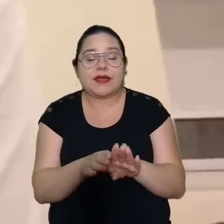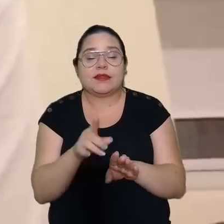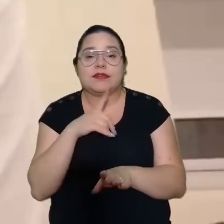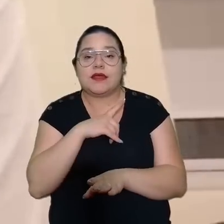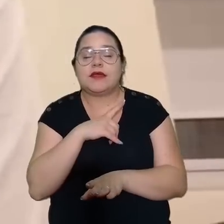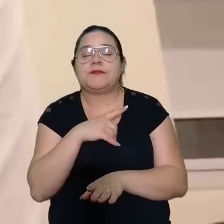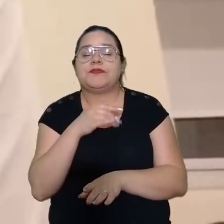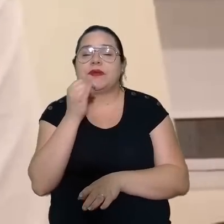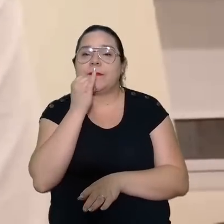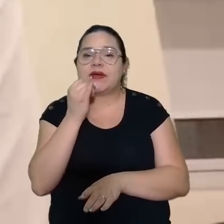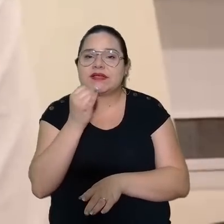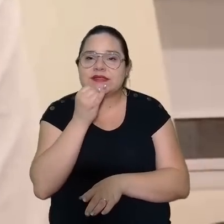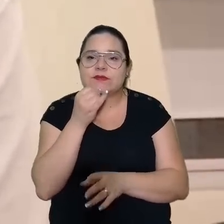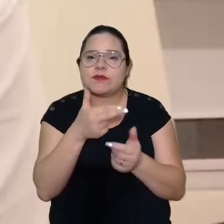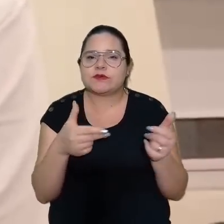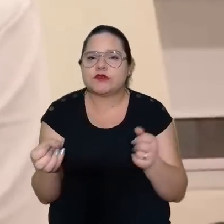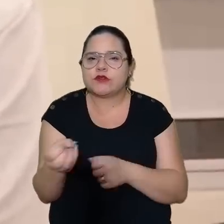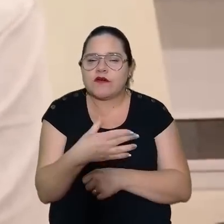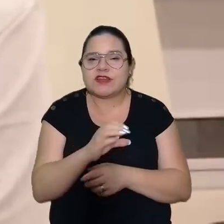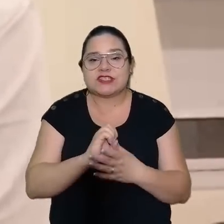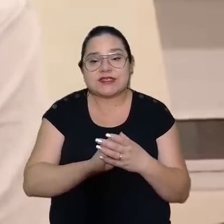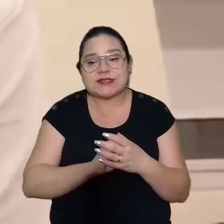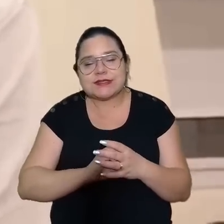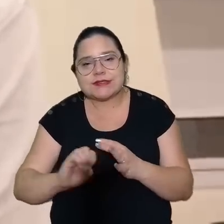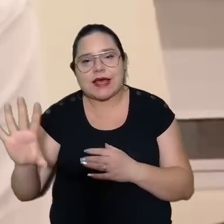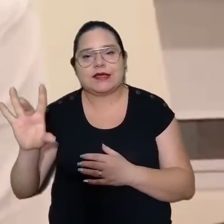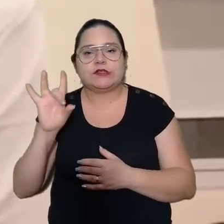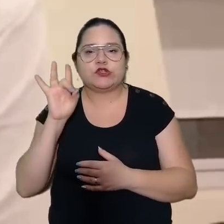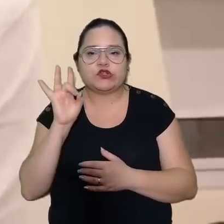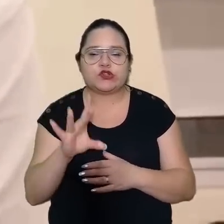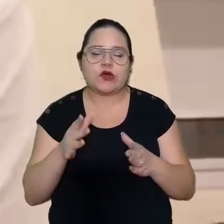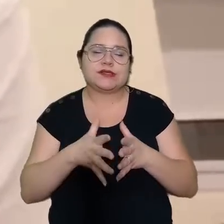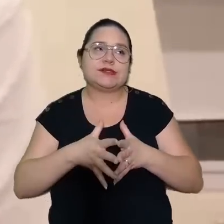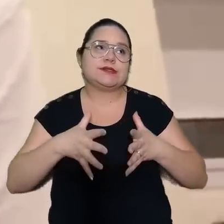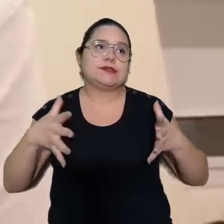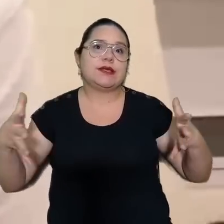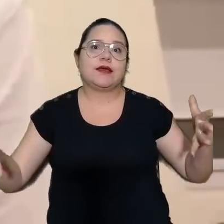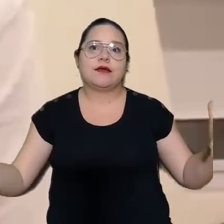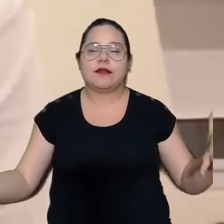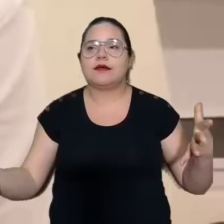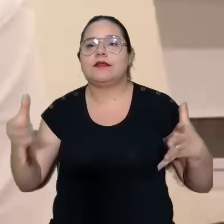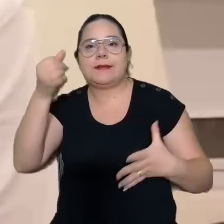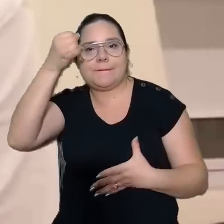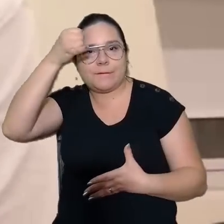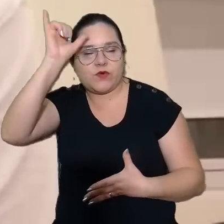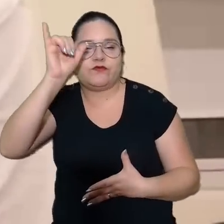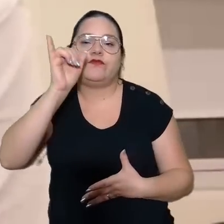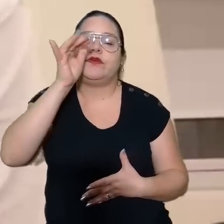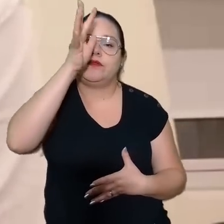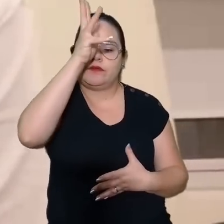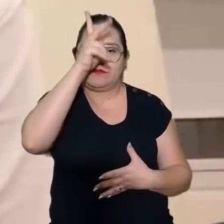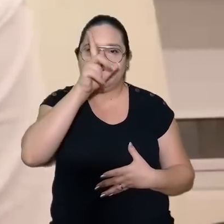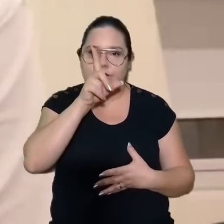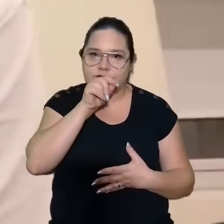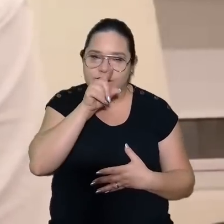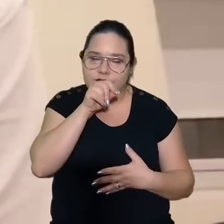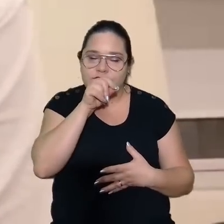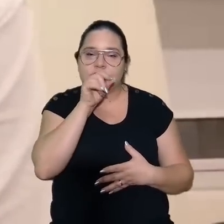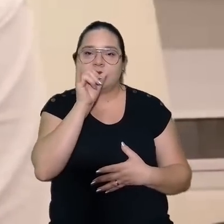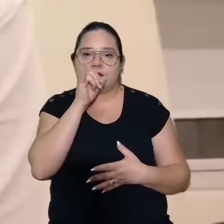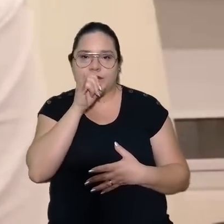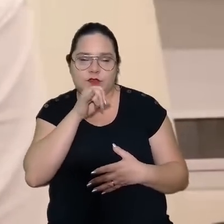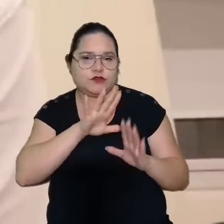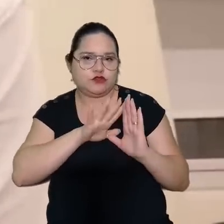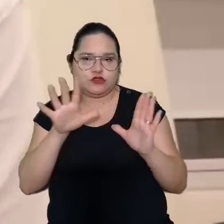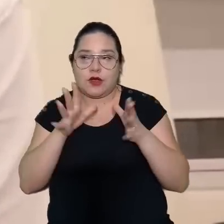a gente sair dessa coisa de só ser grande em bovinos, suínos e aves, que nós somos entre os maiores do mundo. A gente